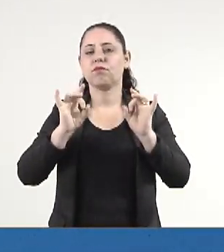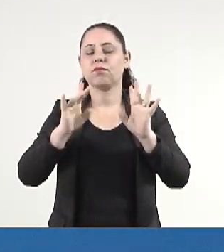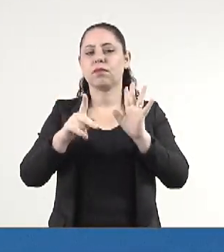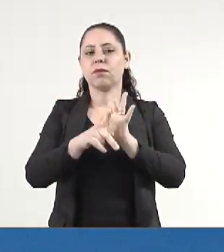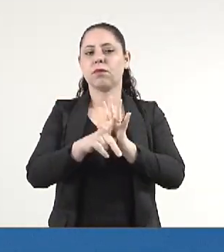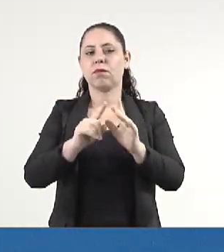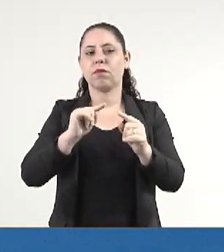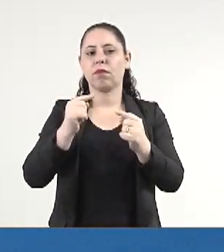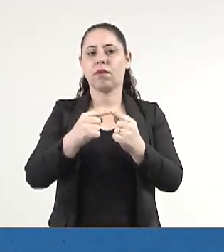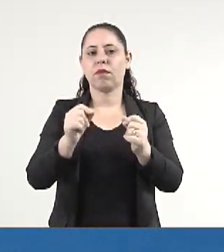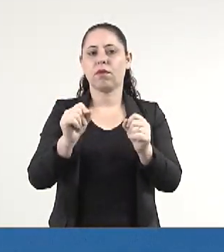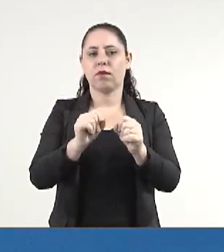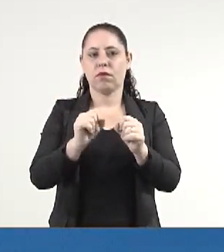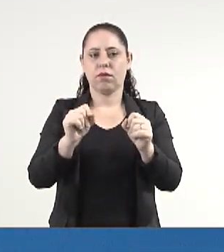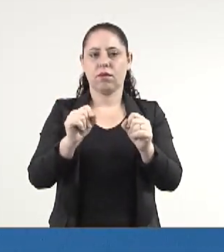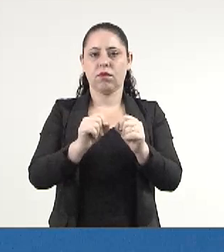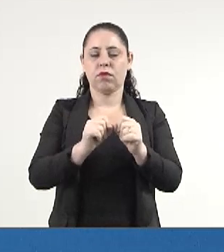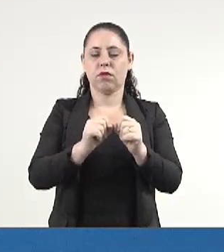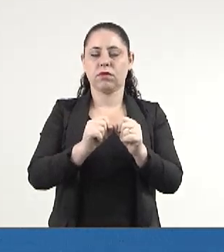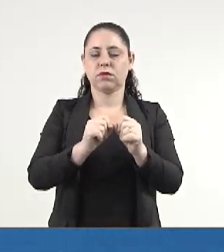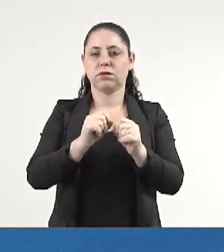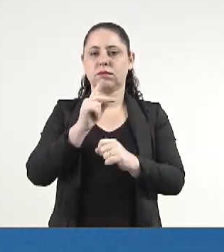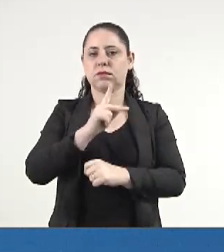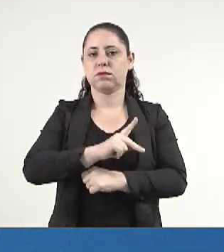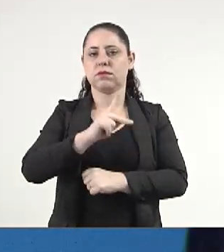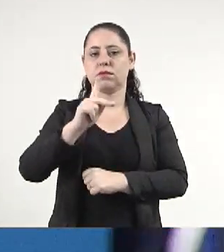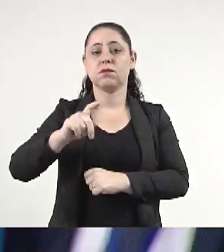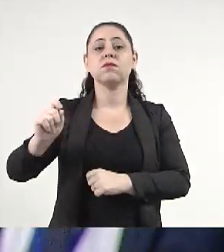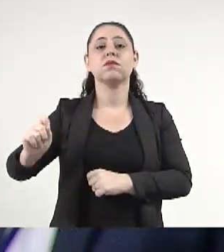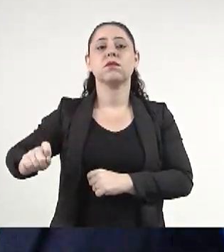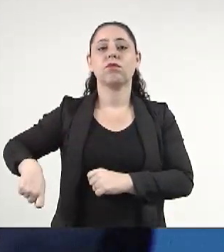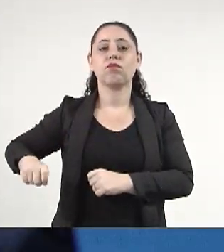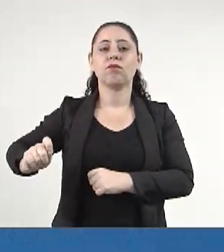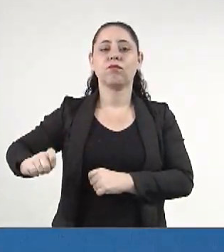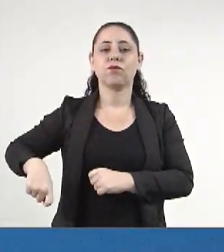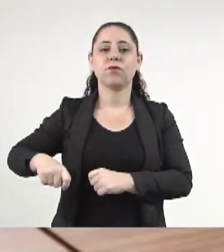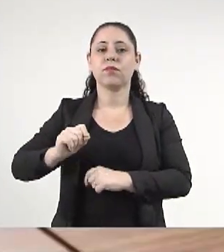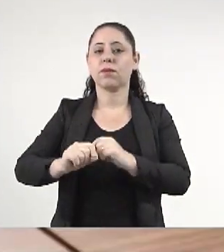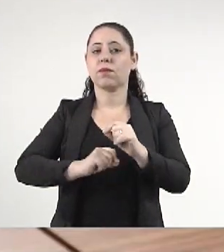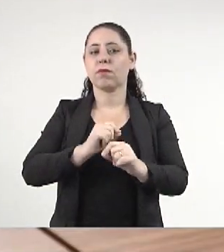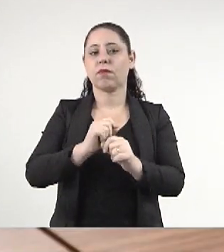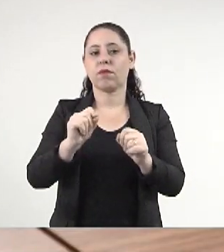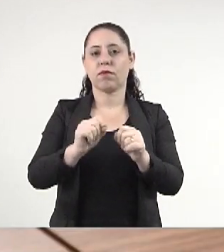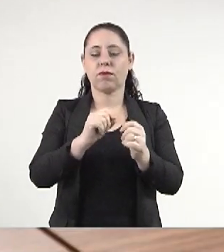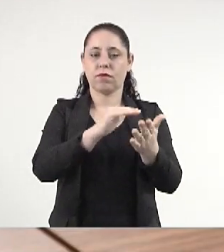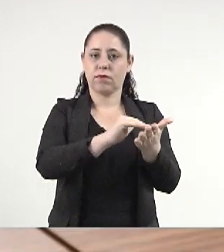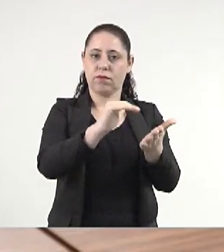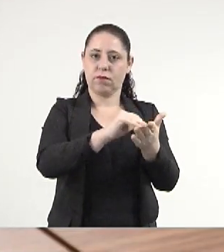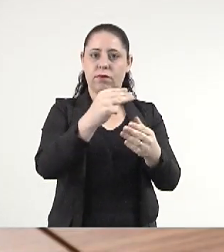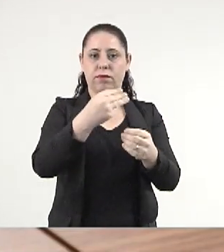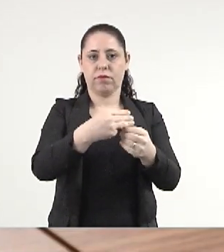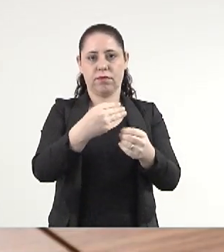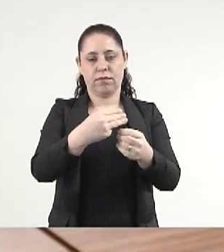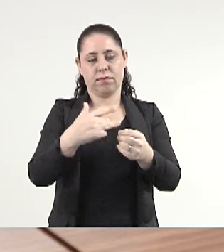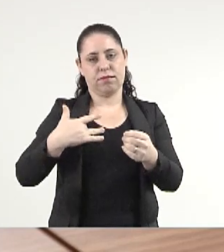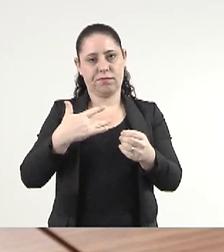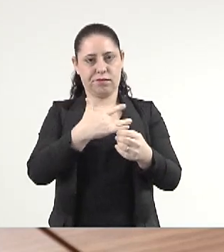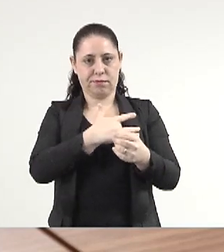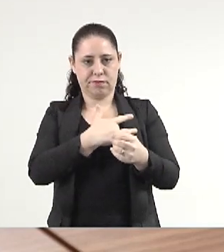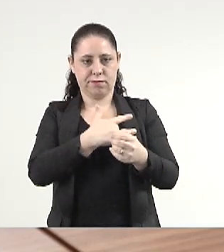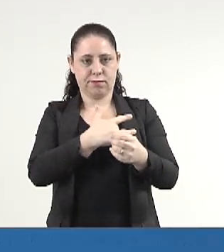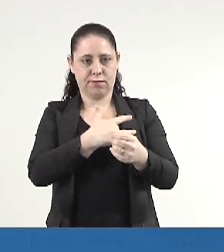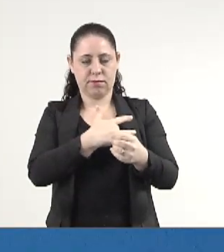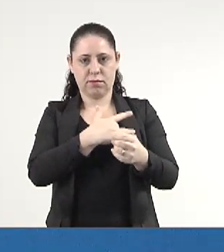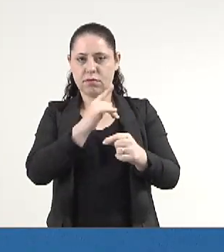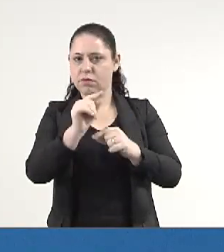especializado, realizada pela Prefeitura Municipal de Porto Murtinho, através da Secretaria Municipal de Saúde,